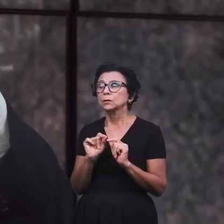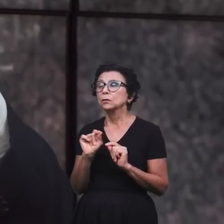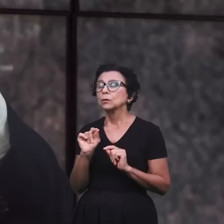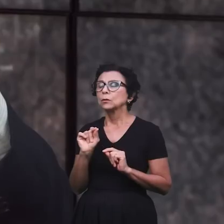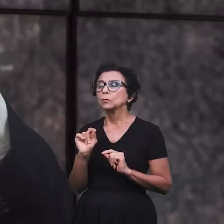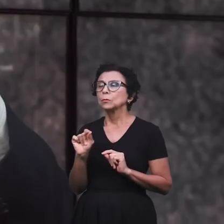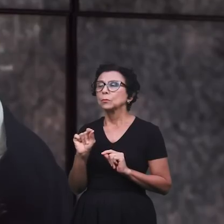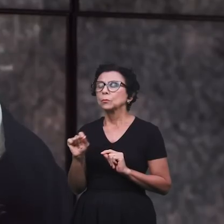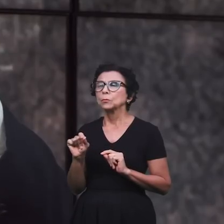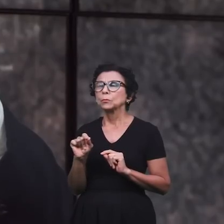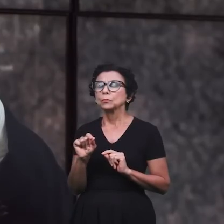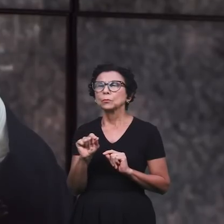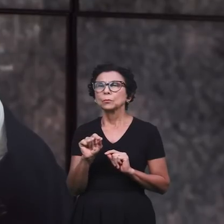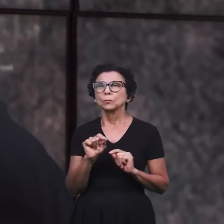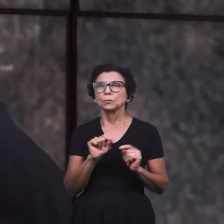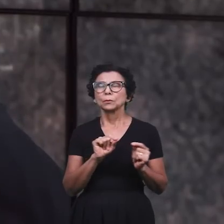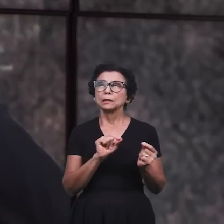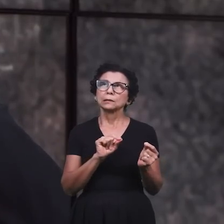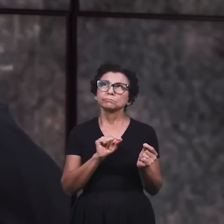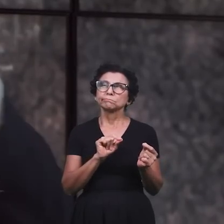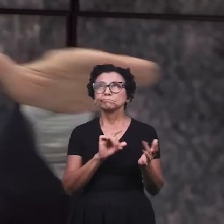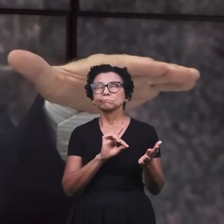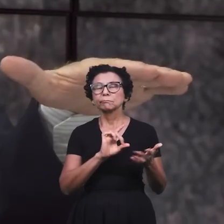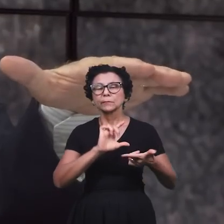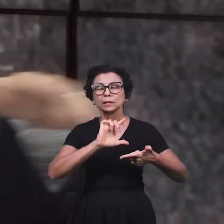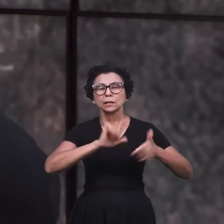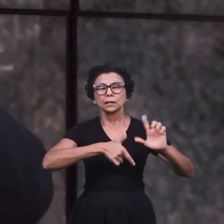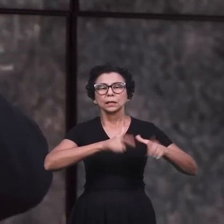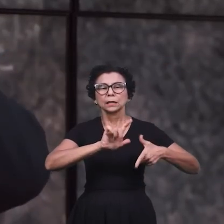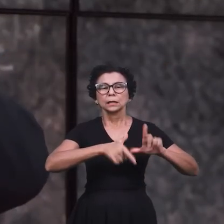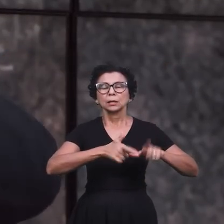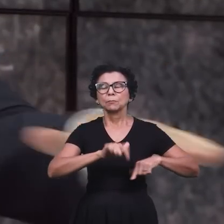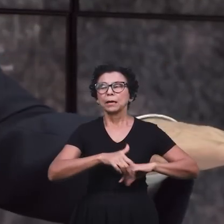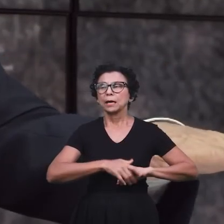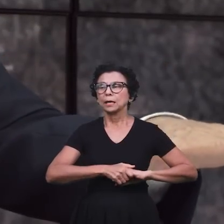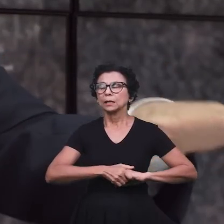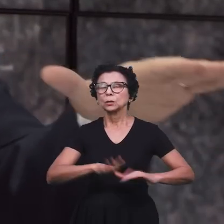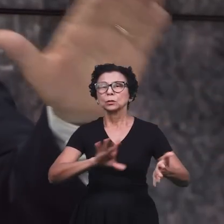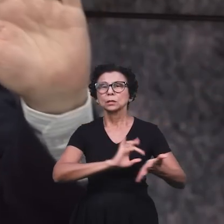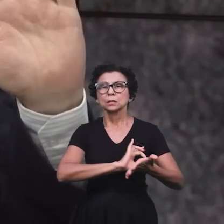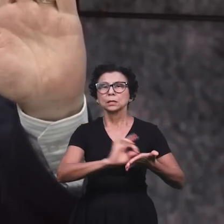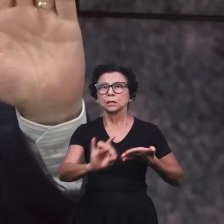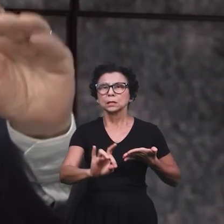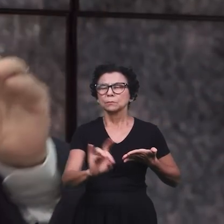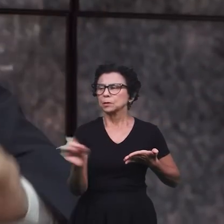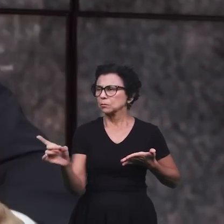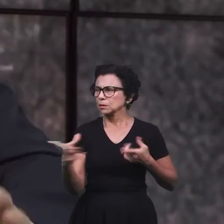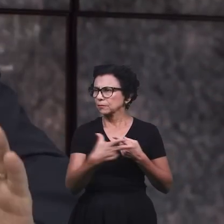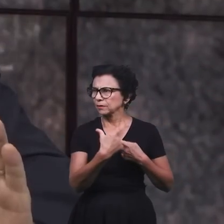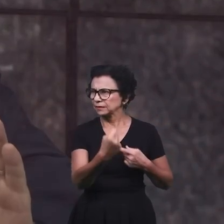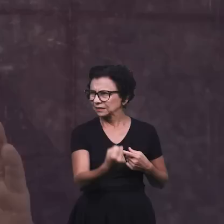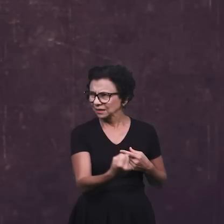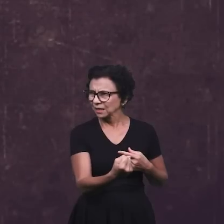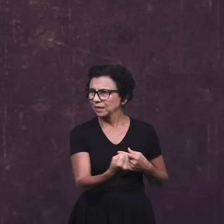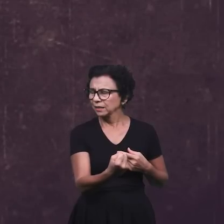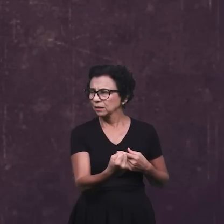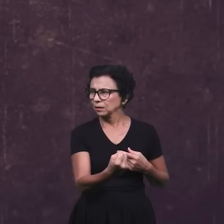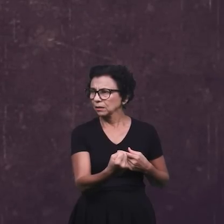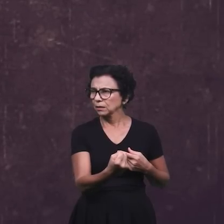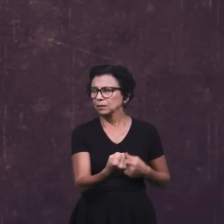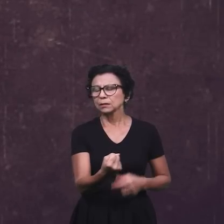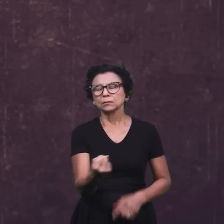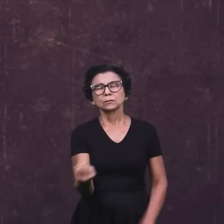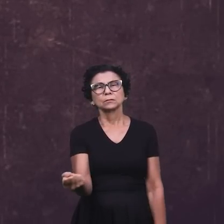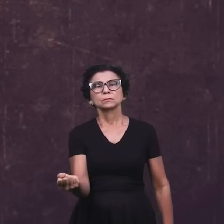inimigos de Israel, vamos dizer assim, é vencer o Império Romano e estabelecer o reino de Deus na terra. Disse, não pertence a